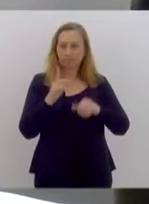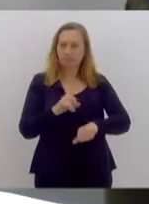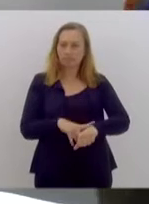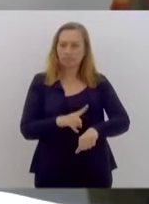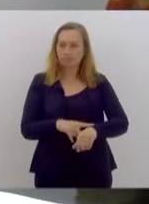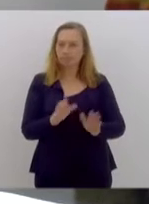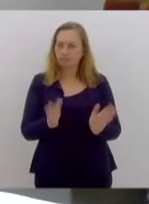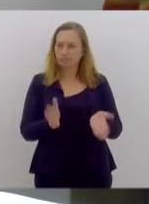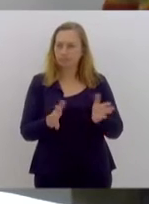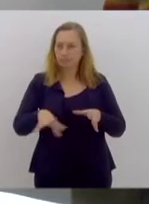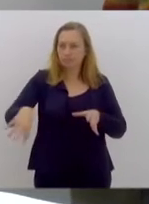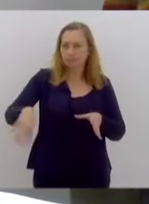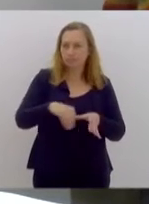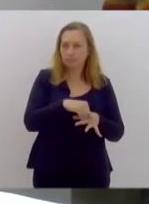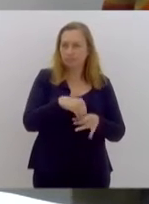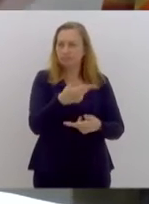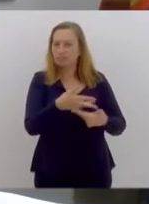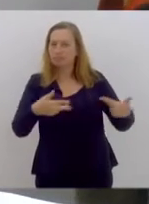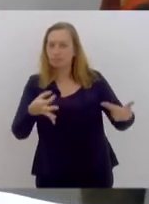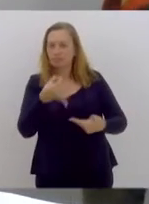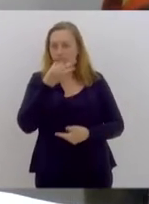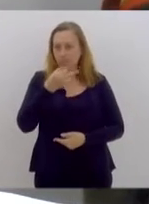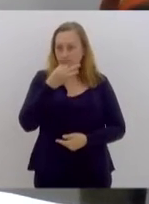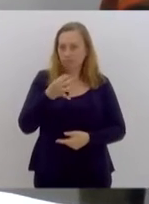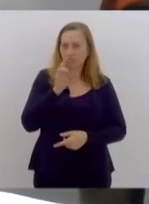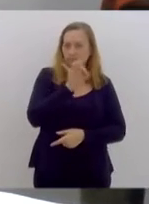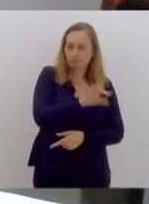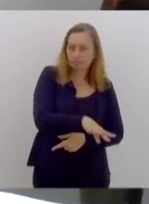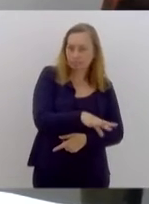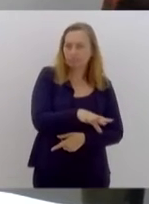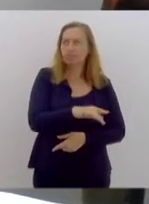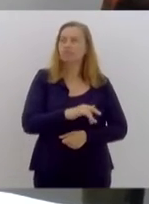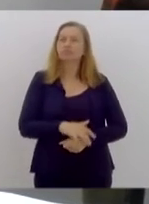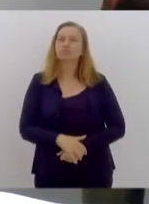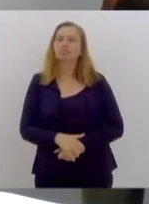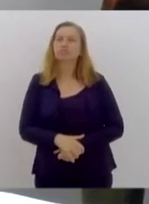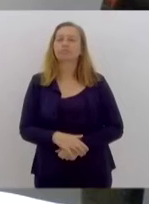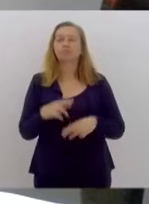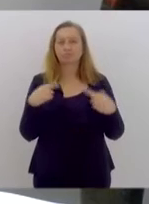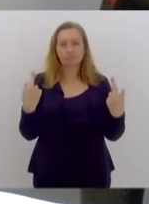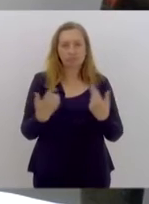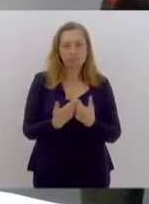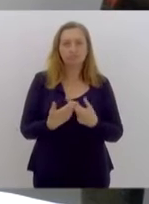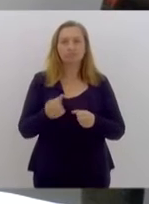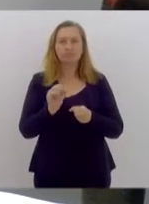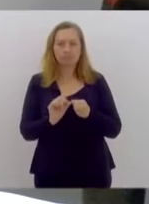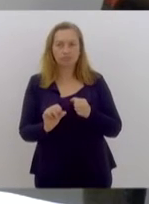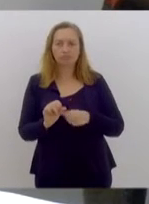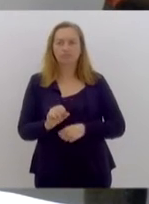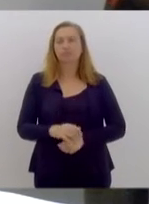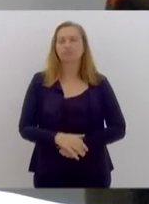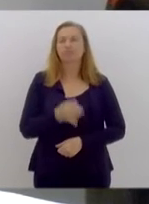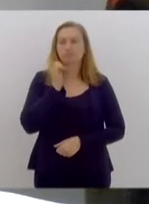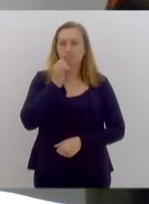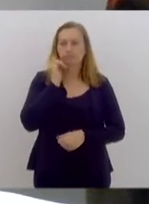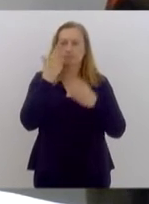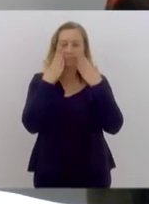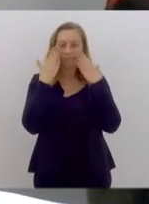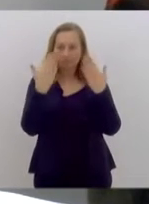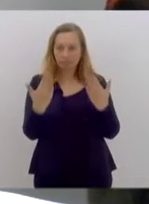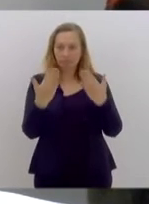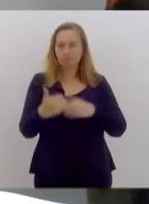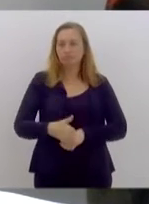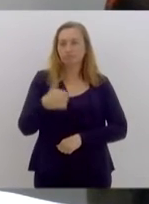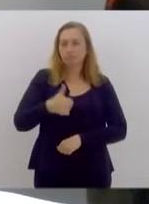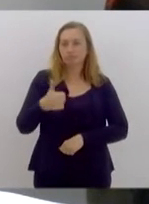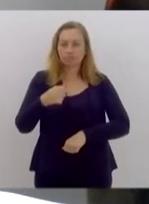gente tentou incorporar o máximo as sugestões que foram feitas naquela última naquela última reunião que nós fizemos quando o relatório foi apresentado na sua